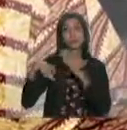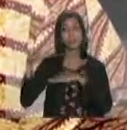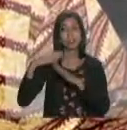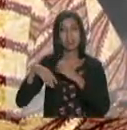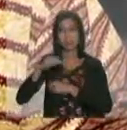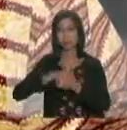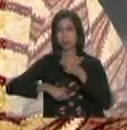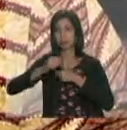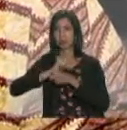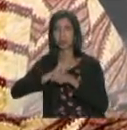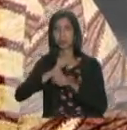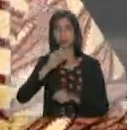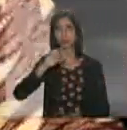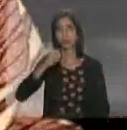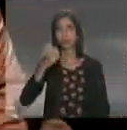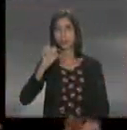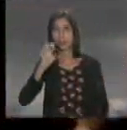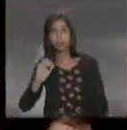época, 80,